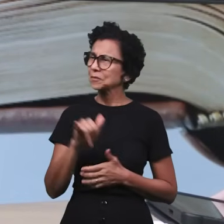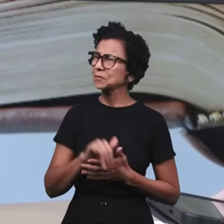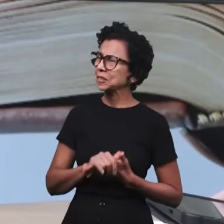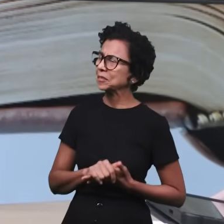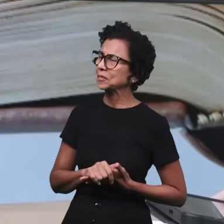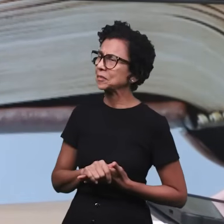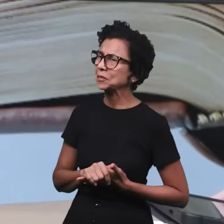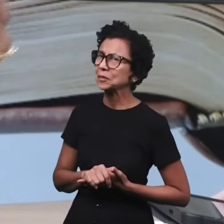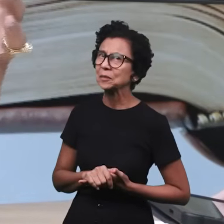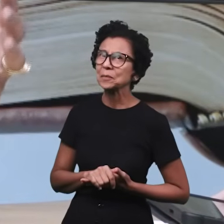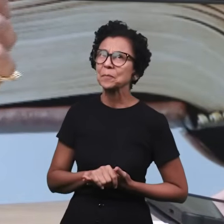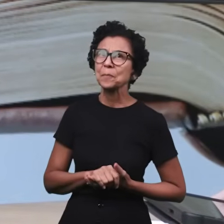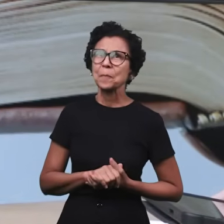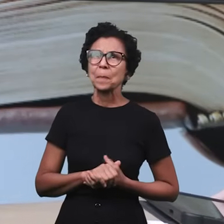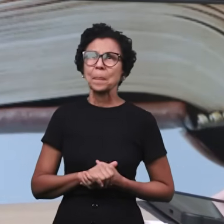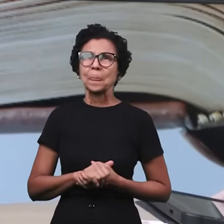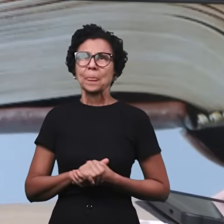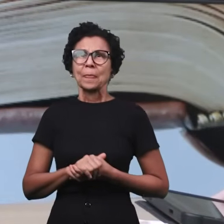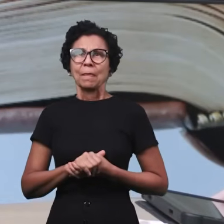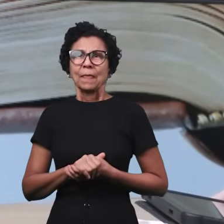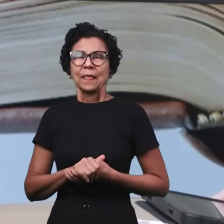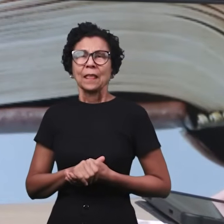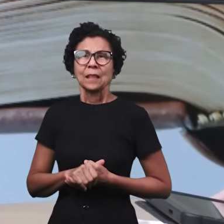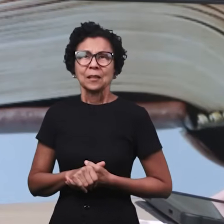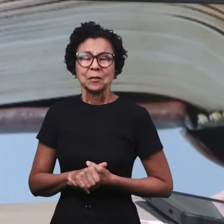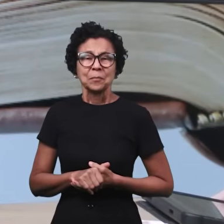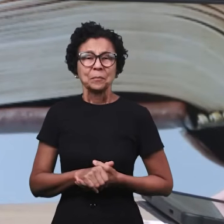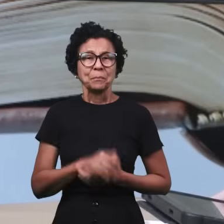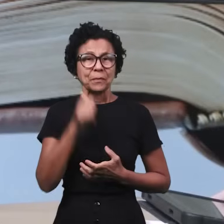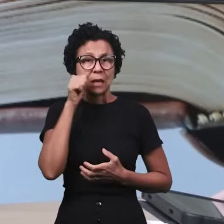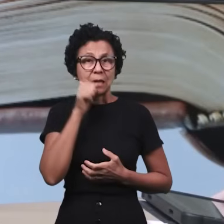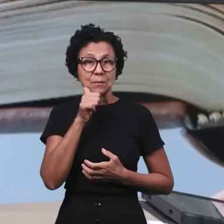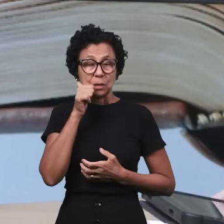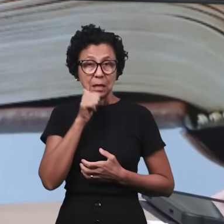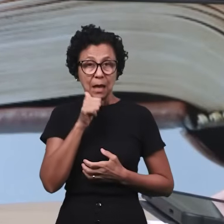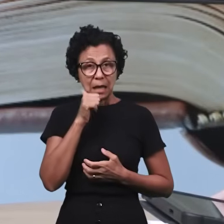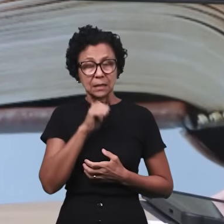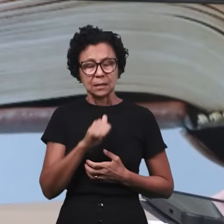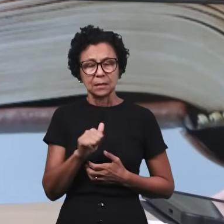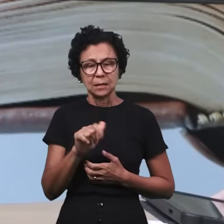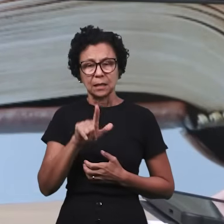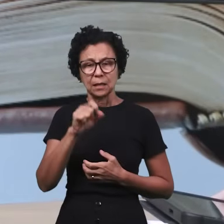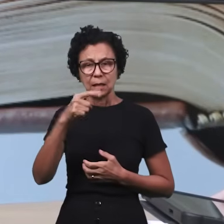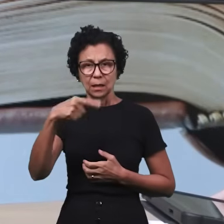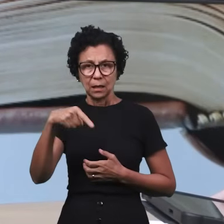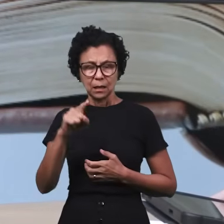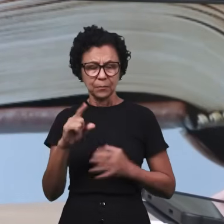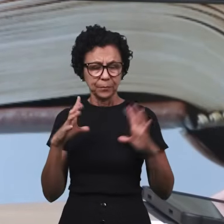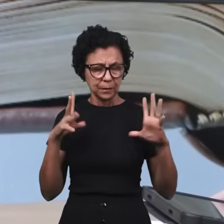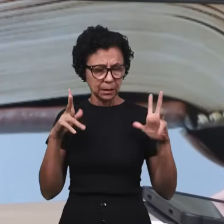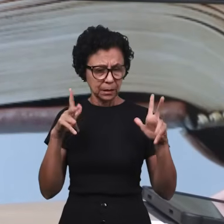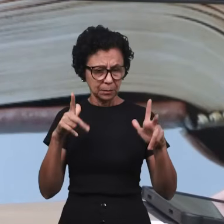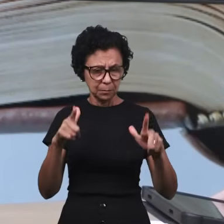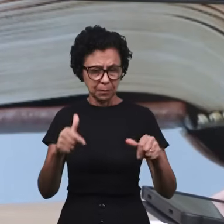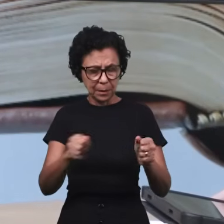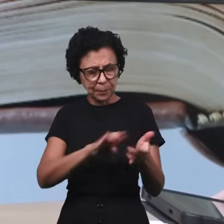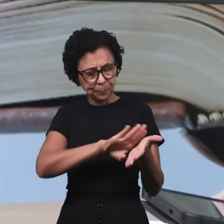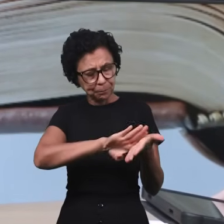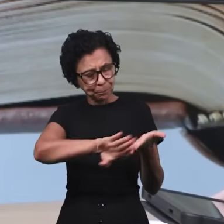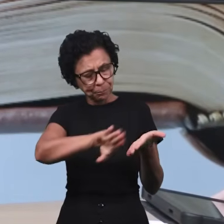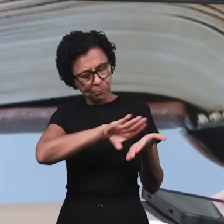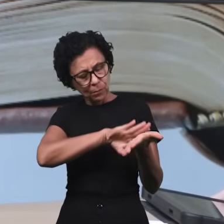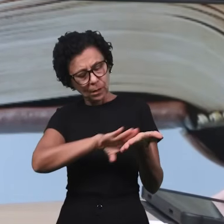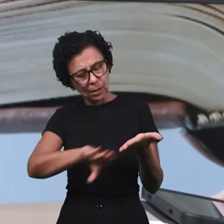Você entregava a lã e aí elas iam tirar as impurezas. O que eram as impurezas? As impurezas